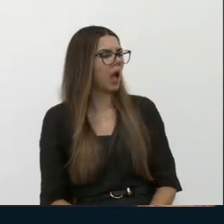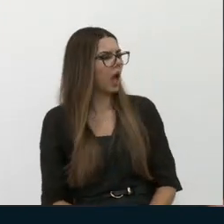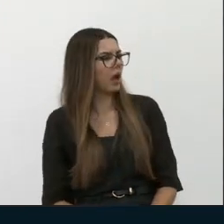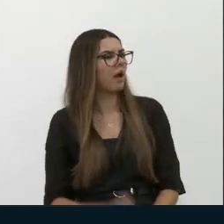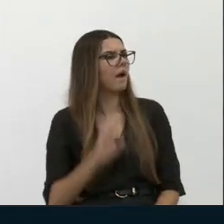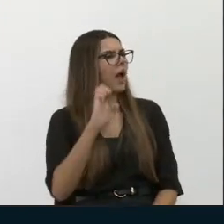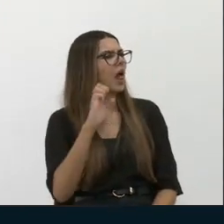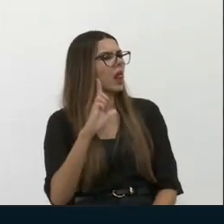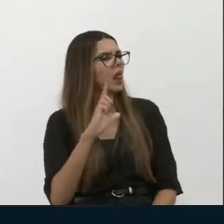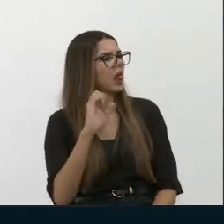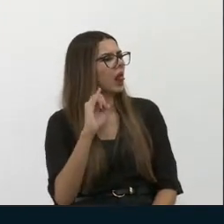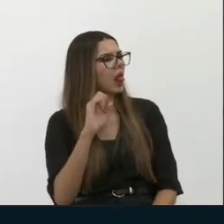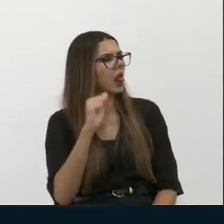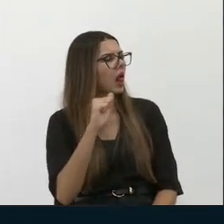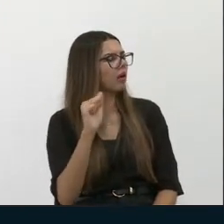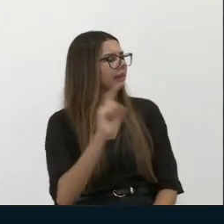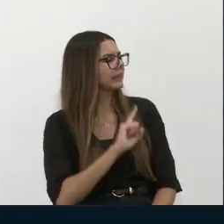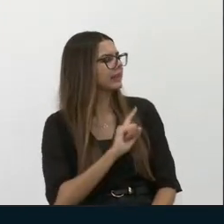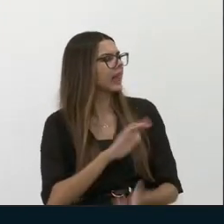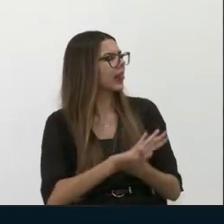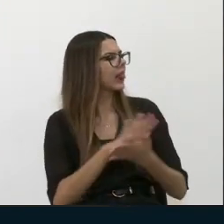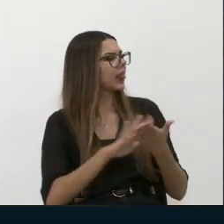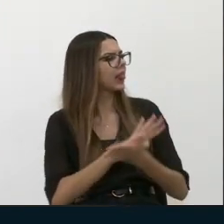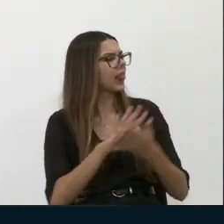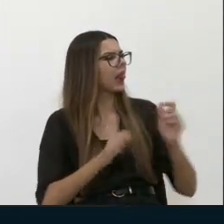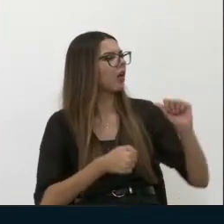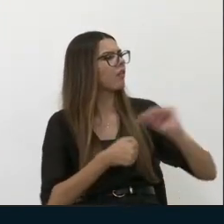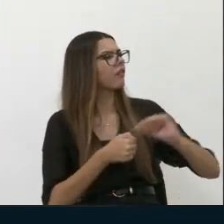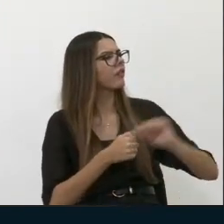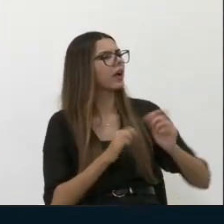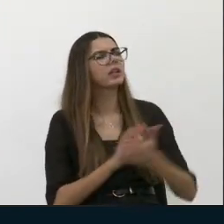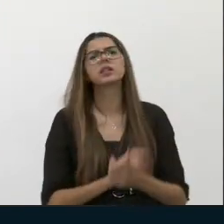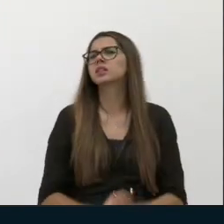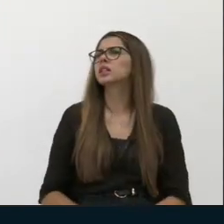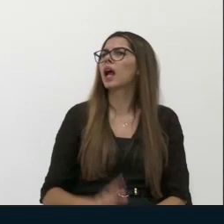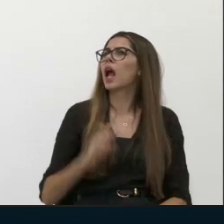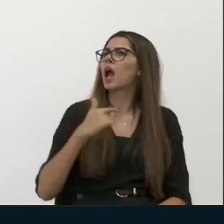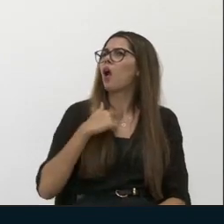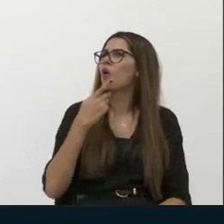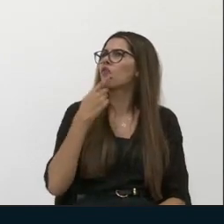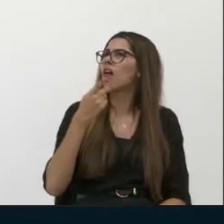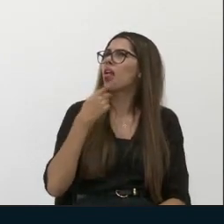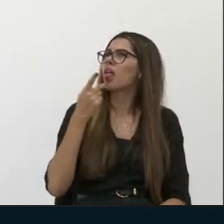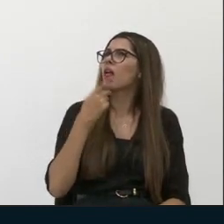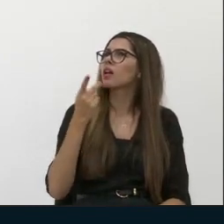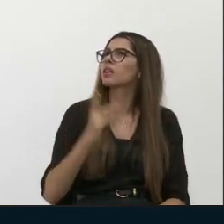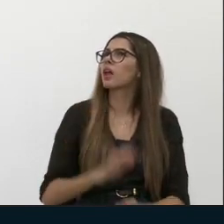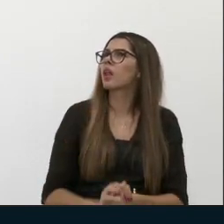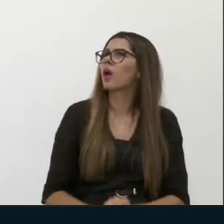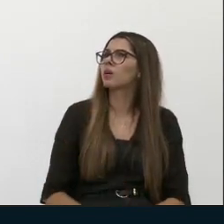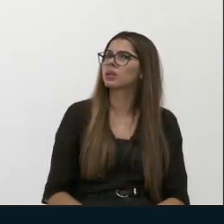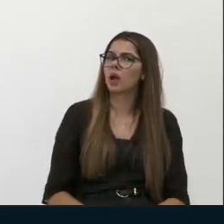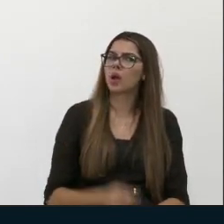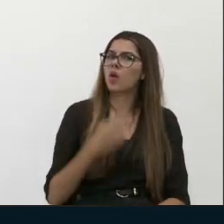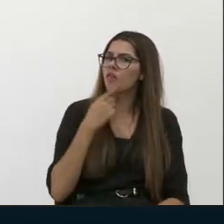sucesso. Absolutamente. Ô, mesa, eu peço, tá garantida. Tá garantida a palavra.